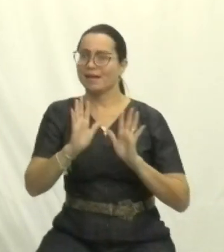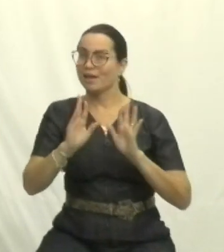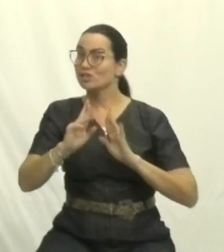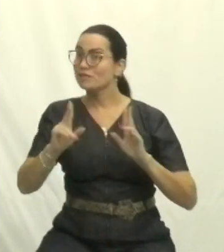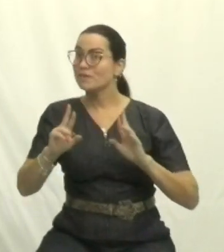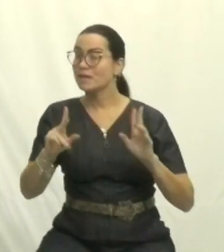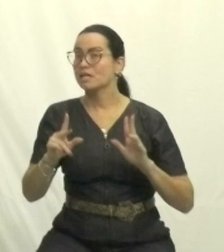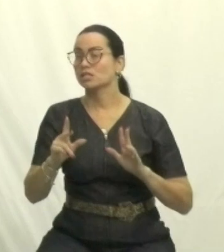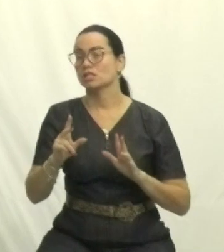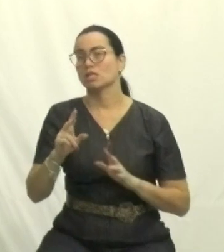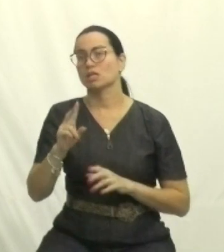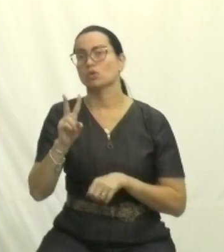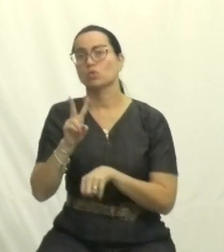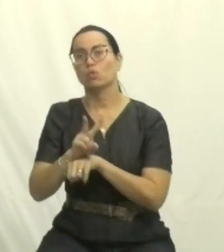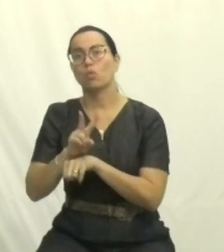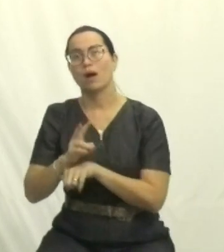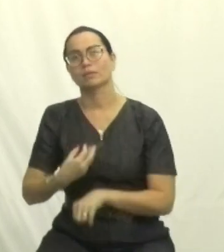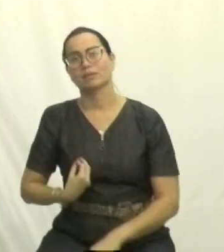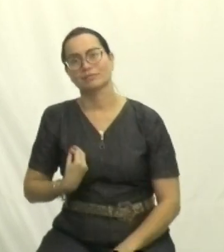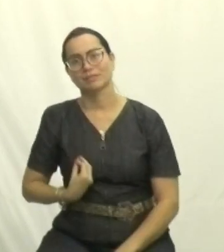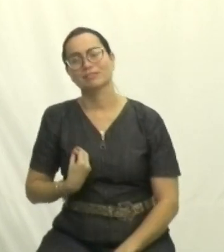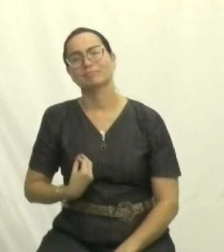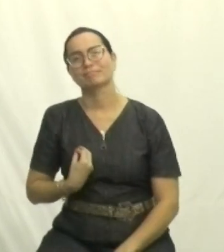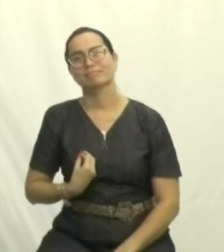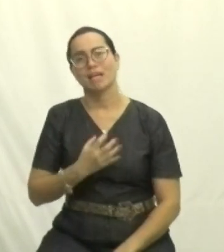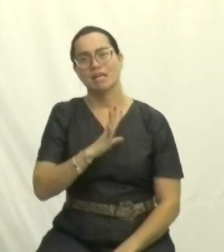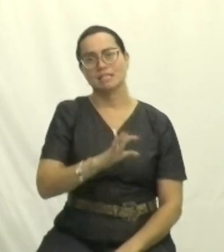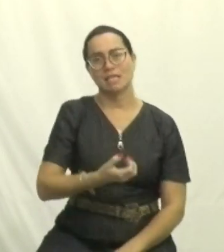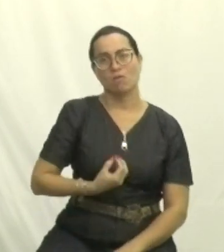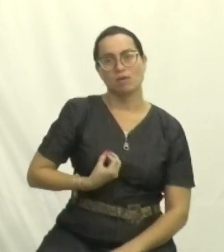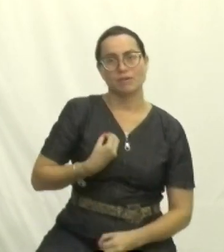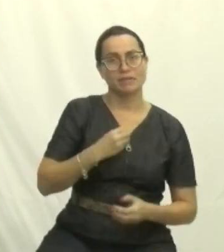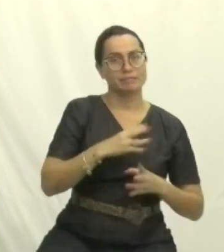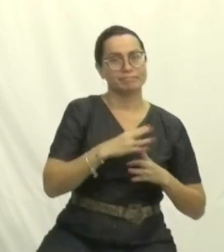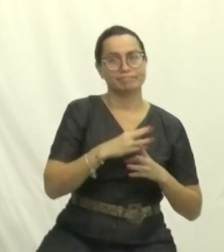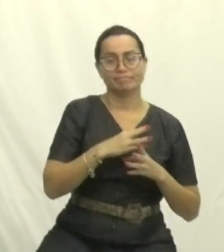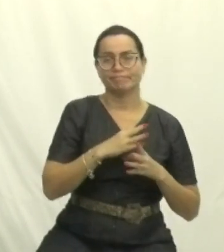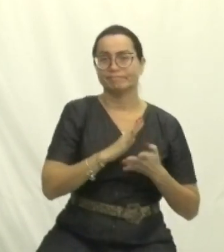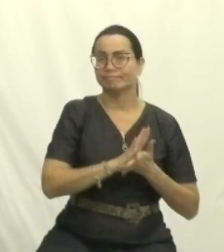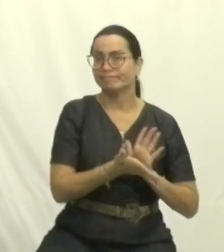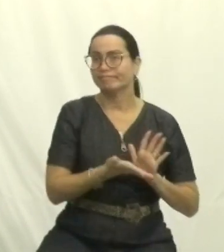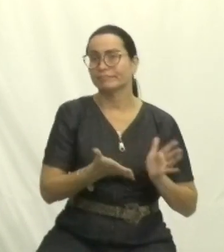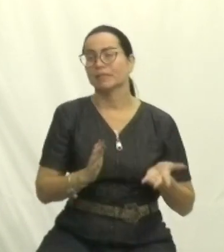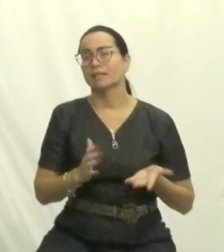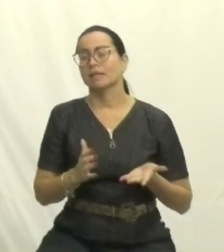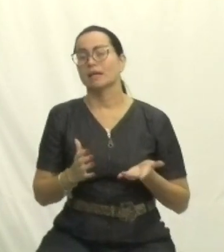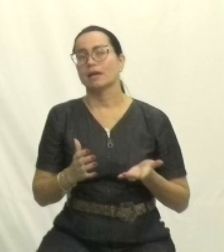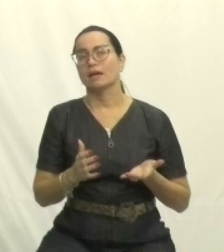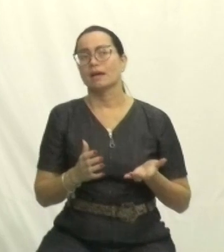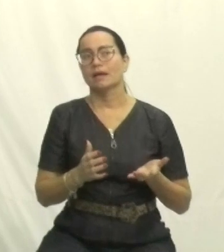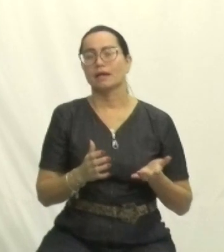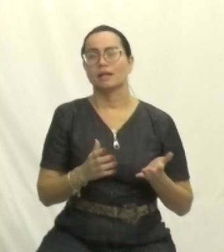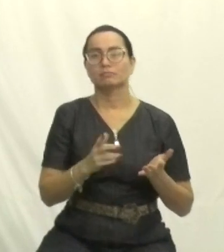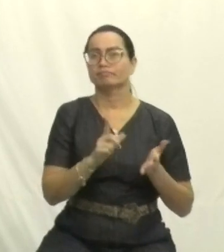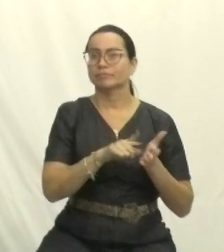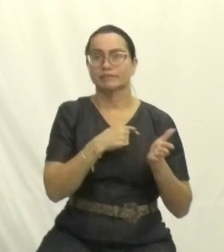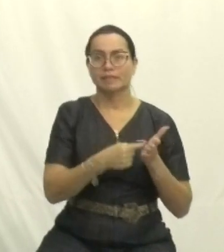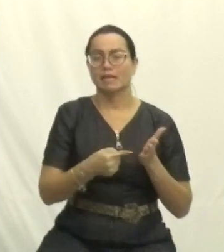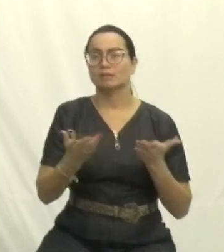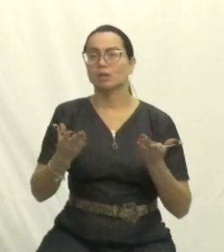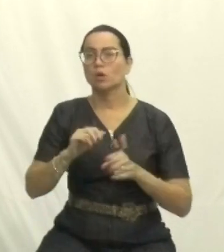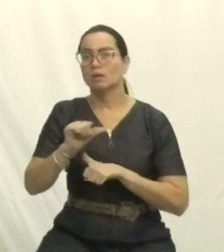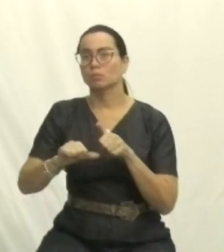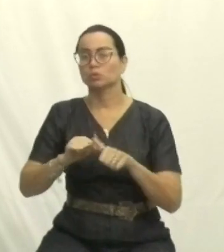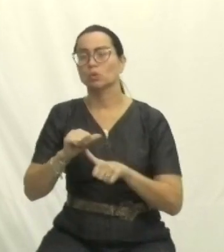aí o termo modificou-se, né? Salva-vidas deixou de existir e passou a existir o guarda-vidas. E aí os nossos números apresentam isso, né? O